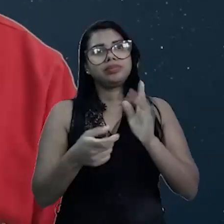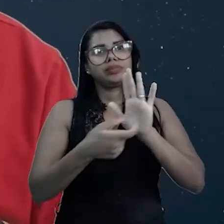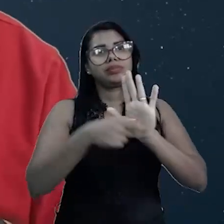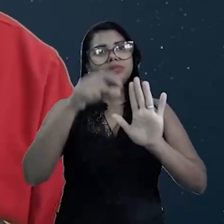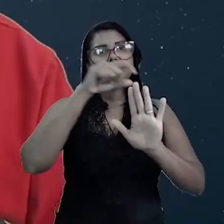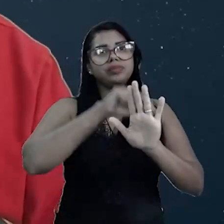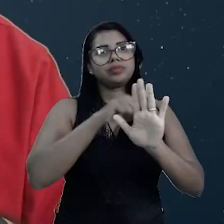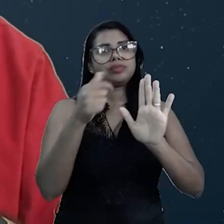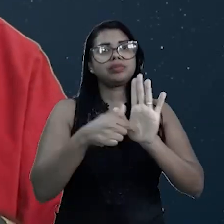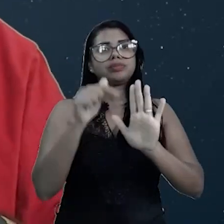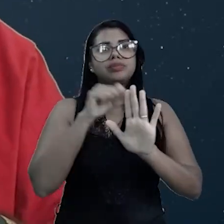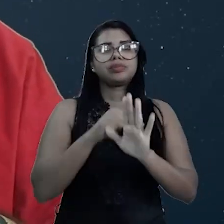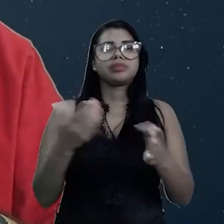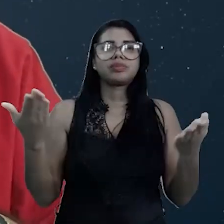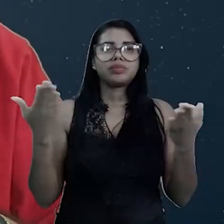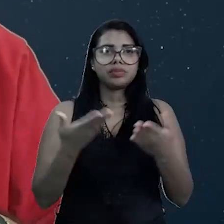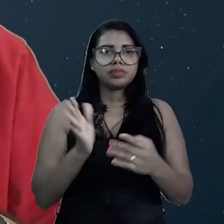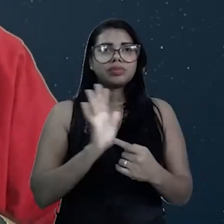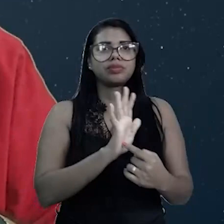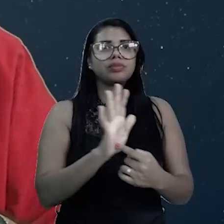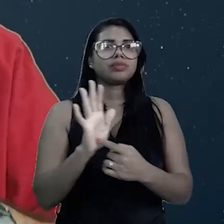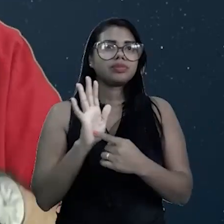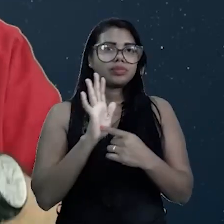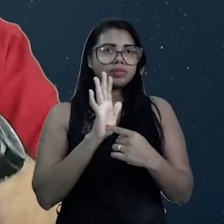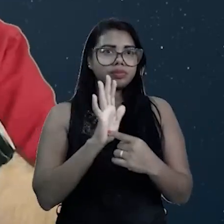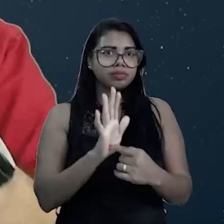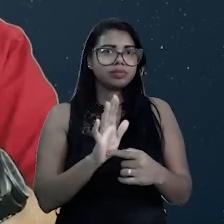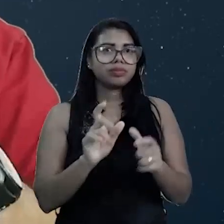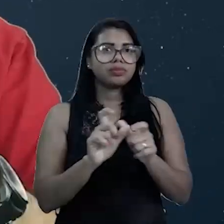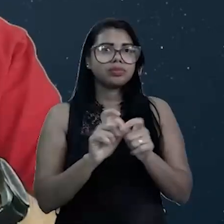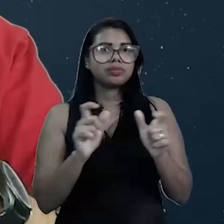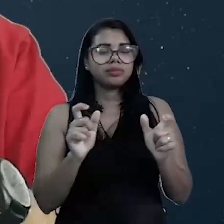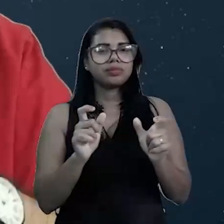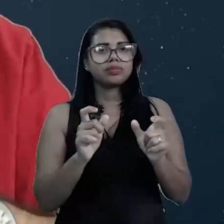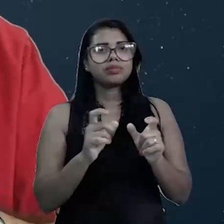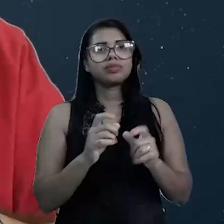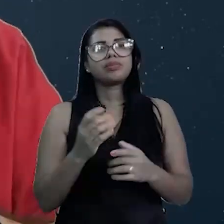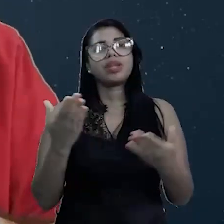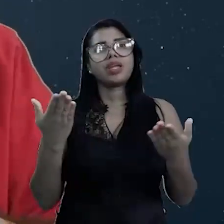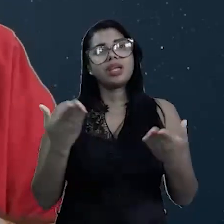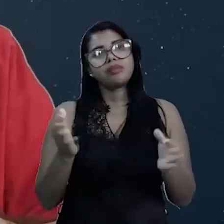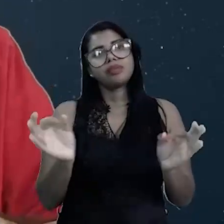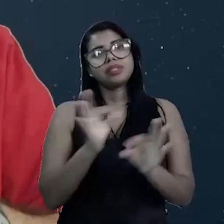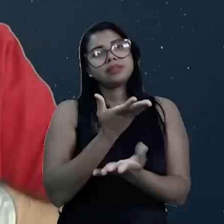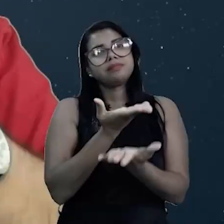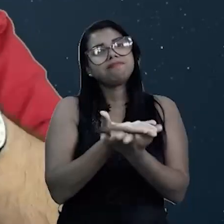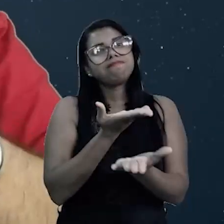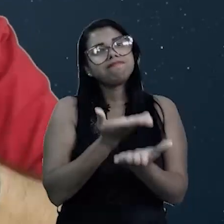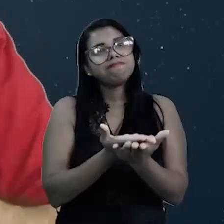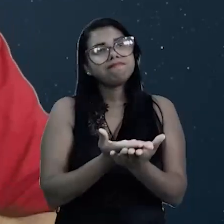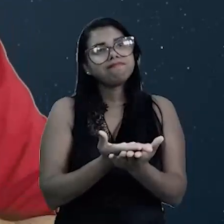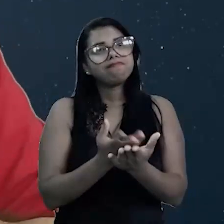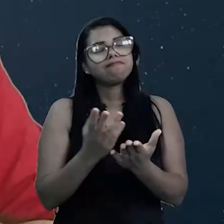que é a chamada concordância ideológica. A gente vai ficando por aqui. Na próxima